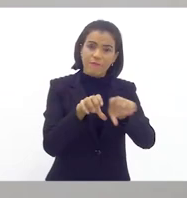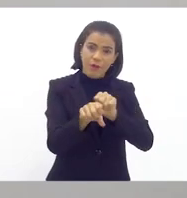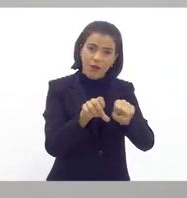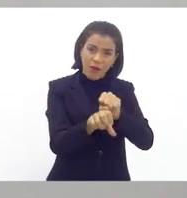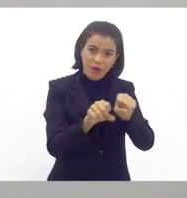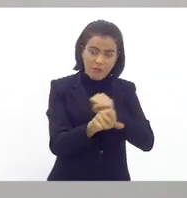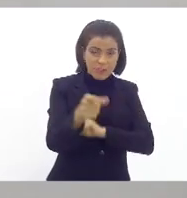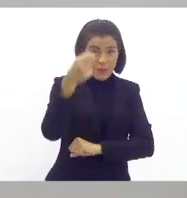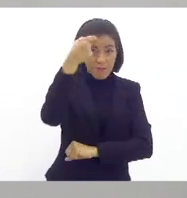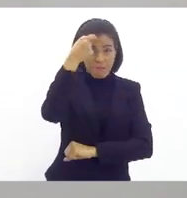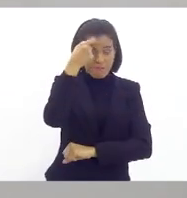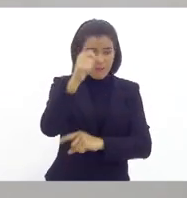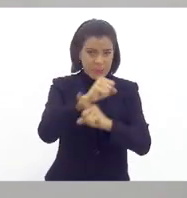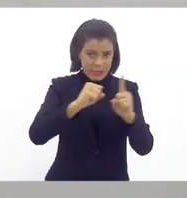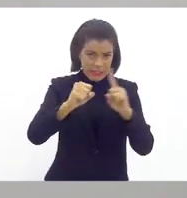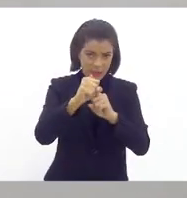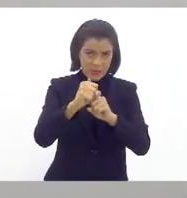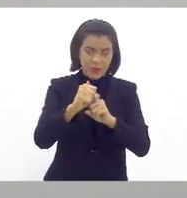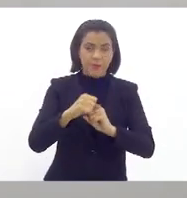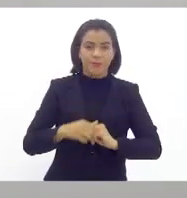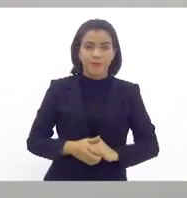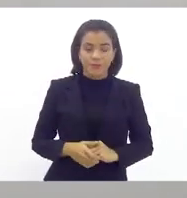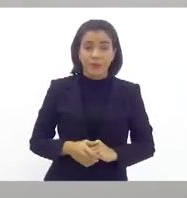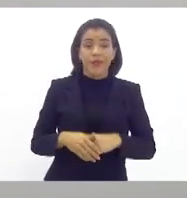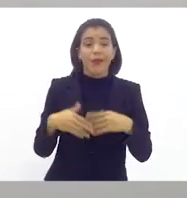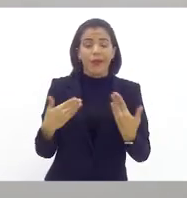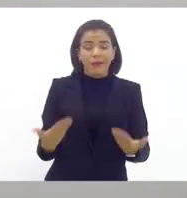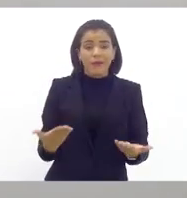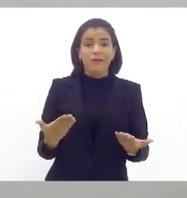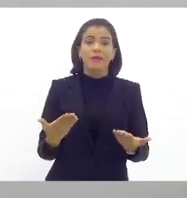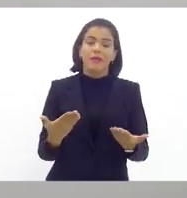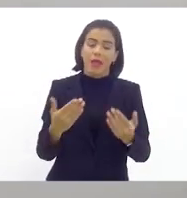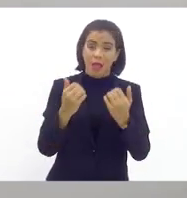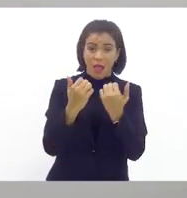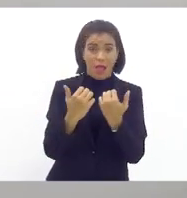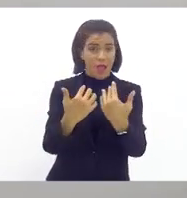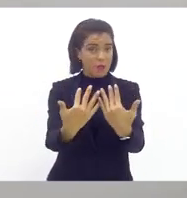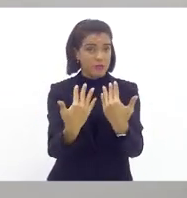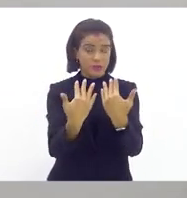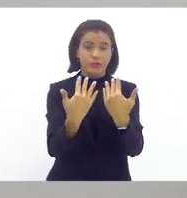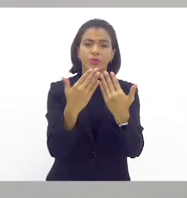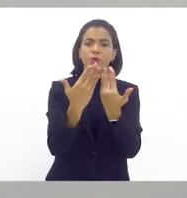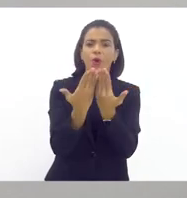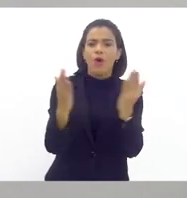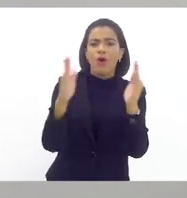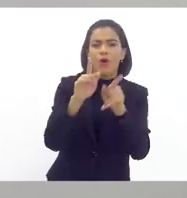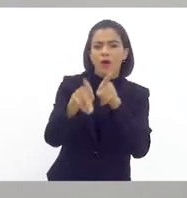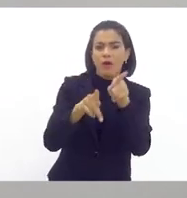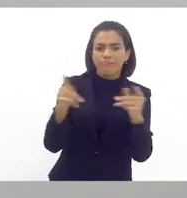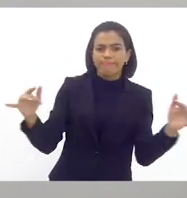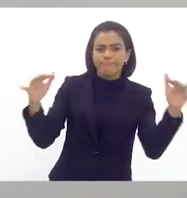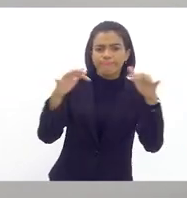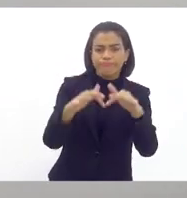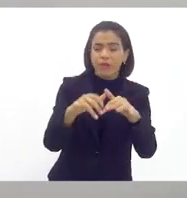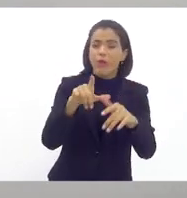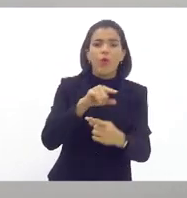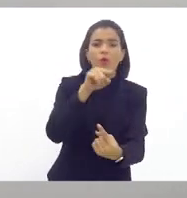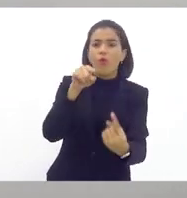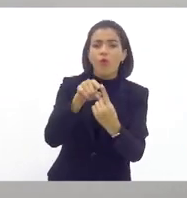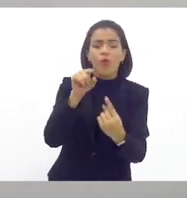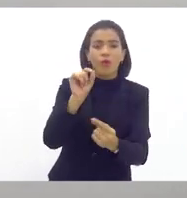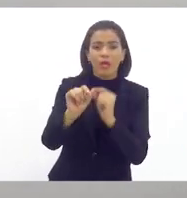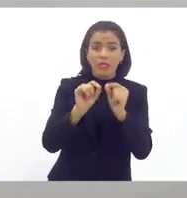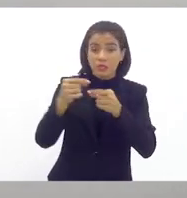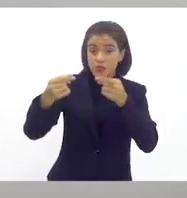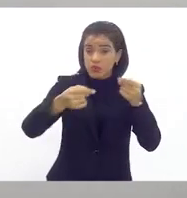pensamento social brasileiro. E aí passa a ser necessário, a nossa audiência tem como objetivo discutir como que está sendo